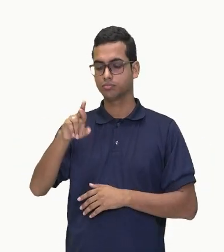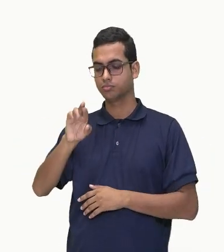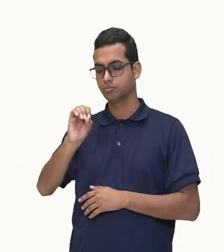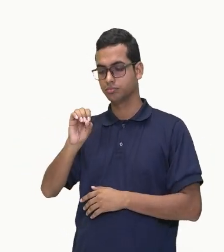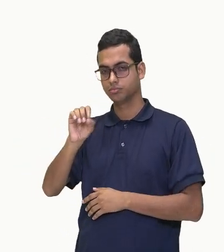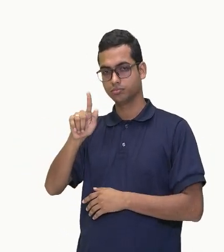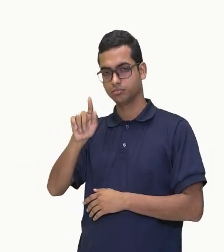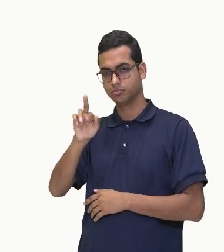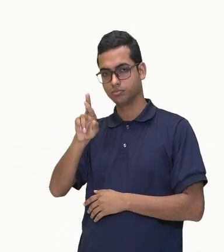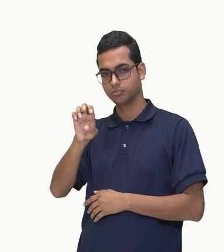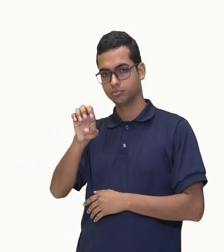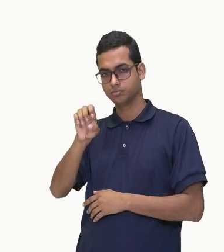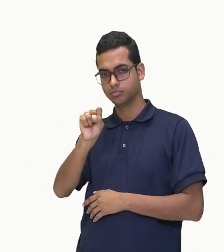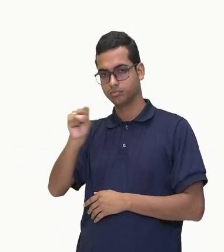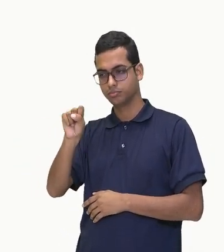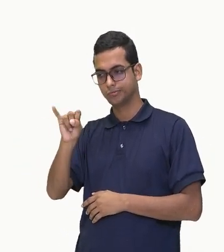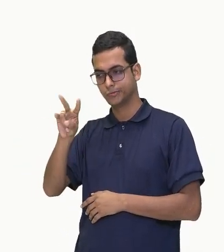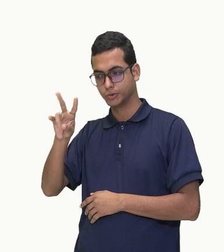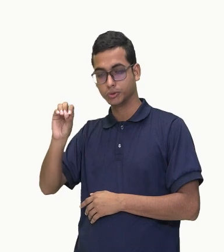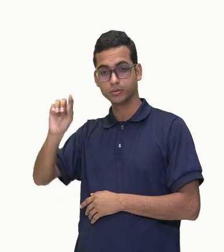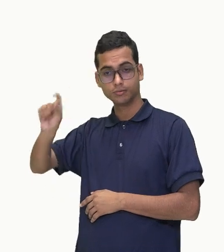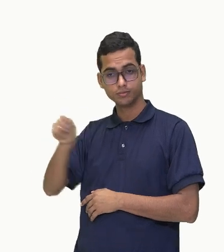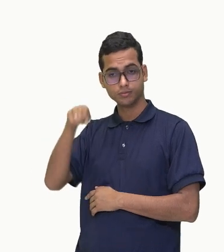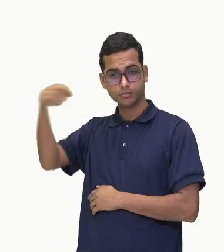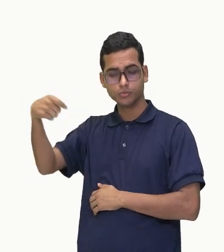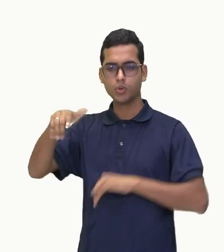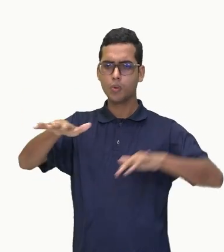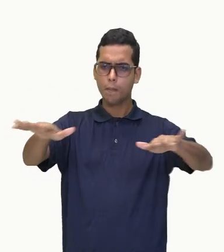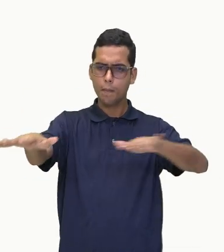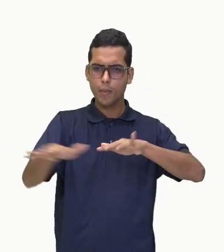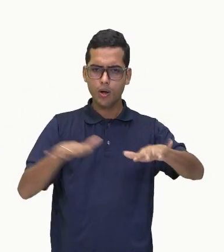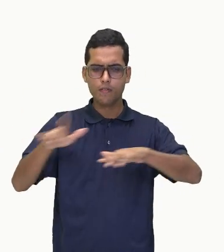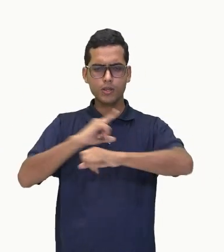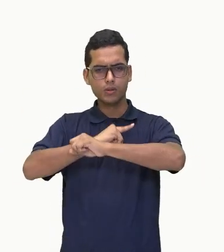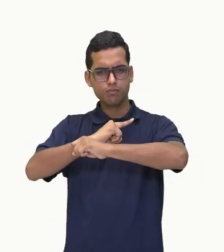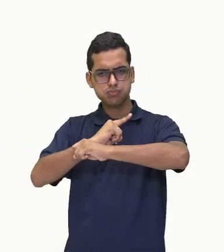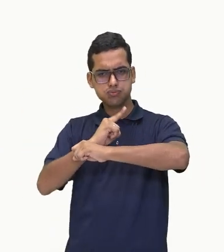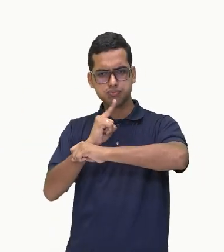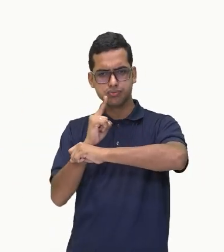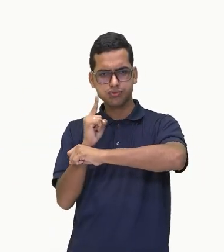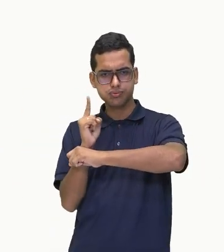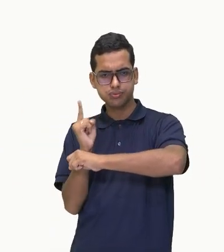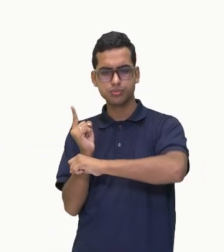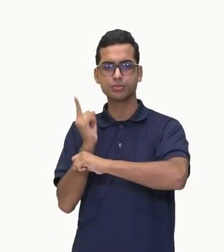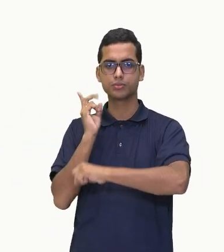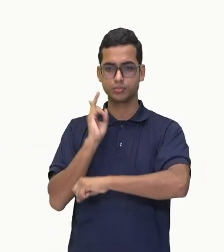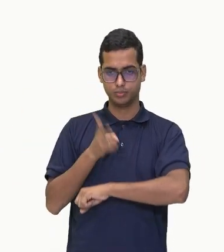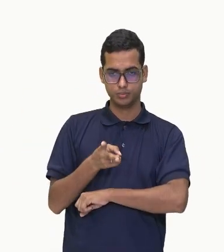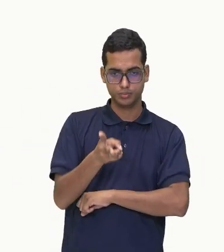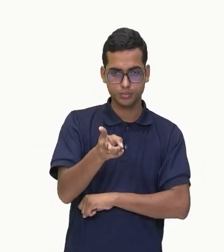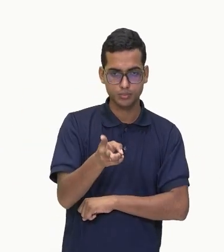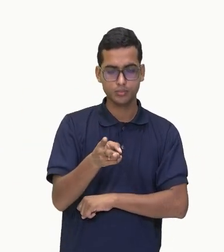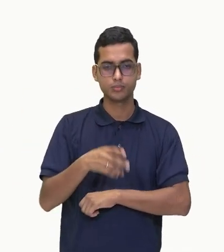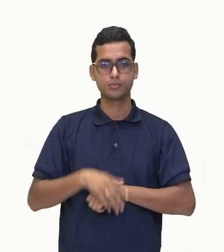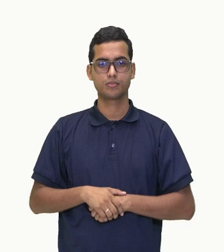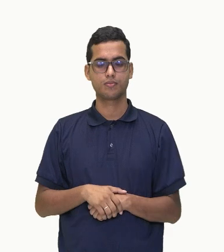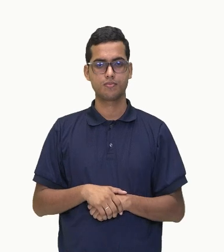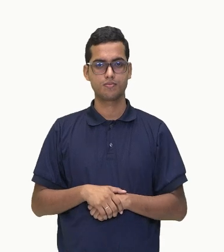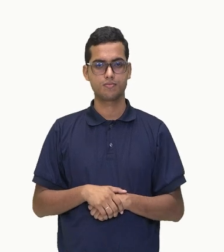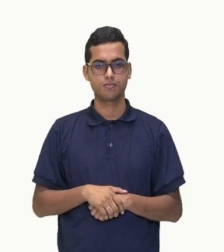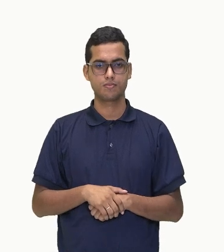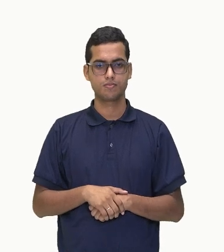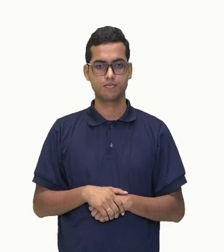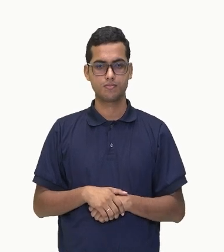imaginar nesta imagem, eu tenho aqui, ó, a velocidade, que é no valor de